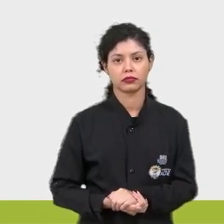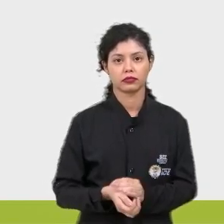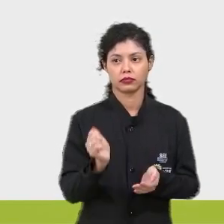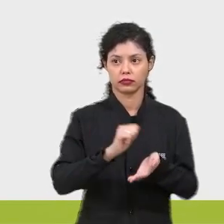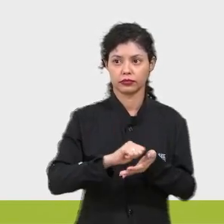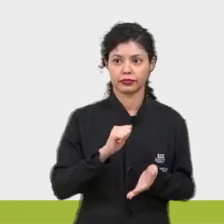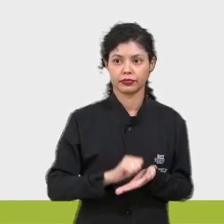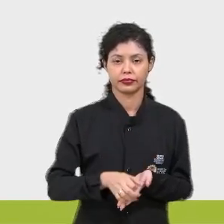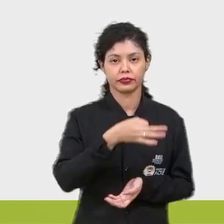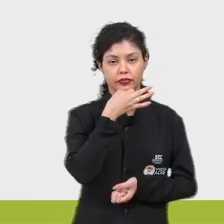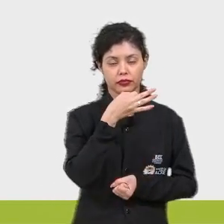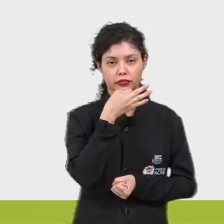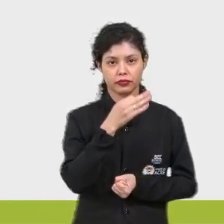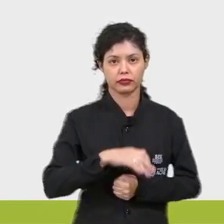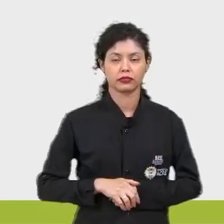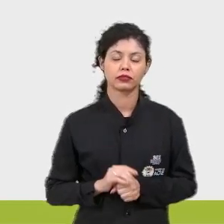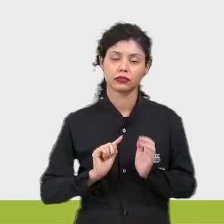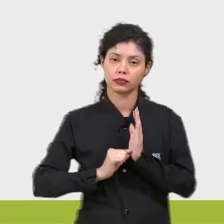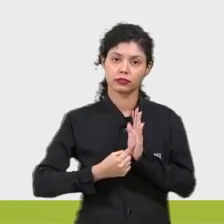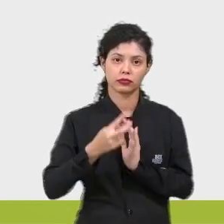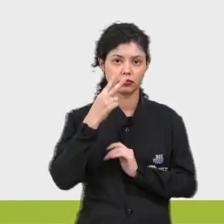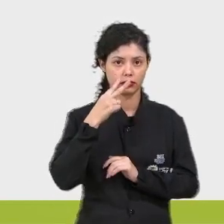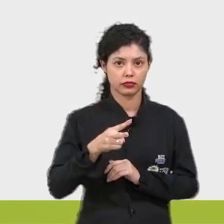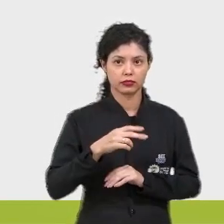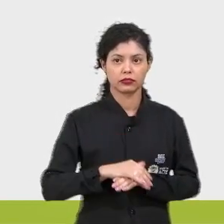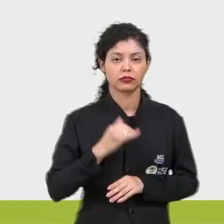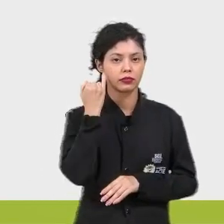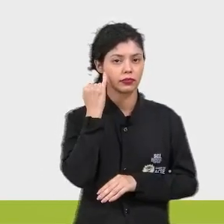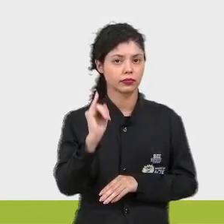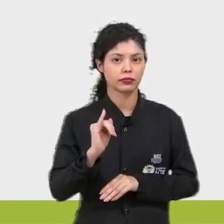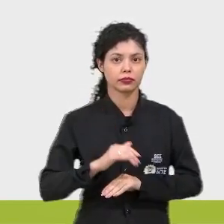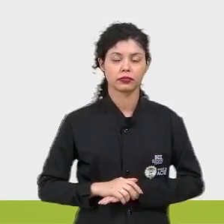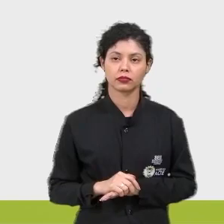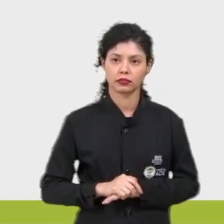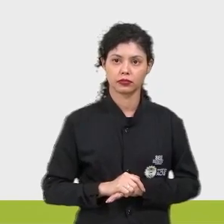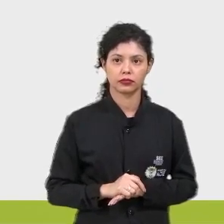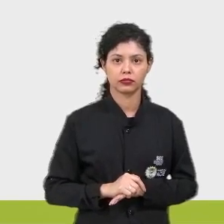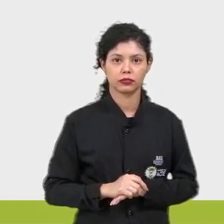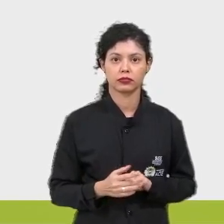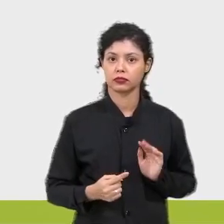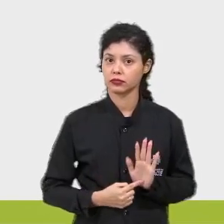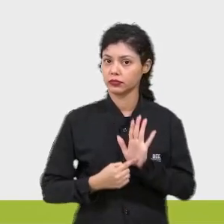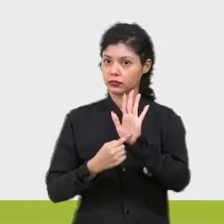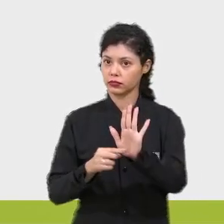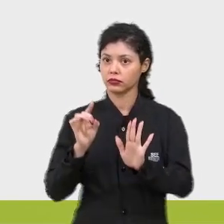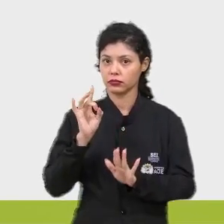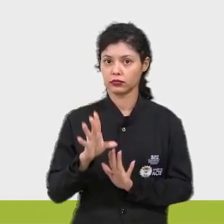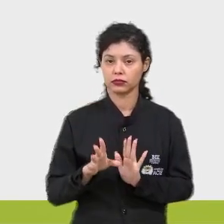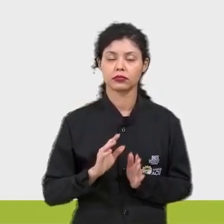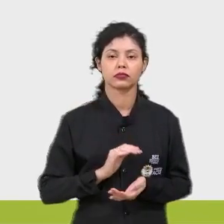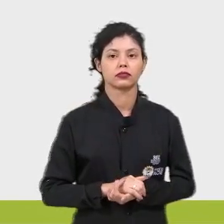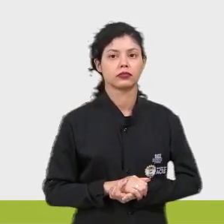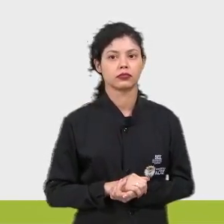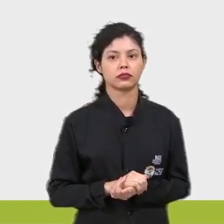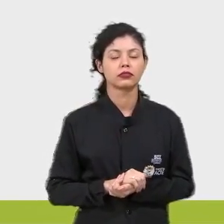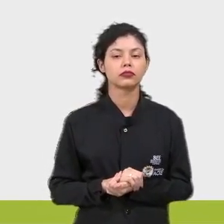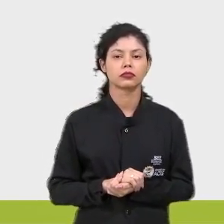Dissertativo, opinião, ponto de vista, uma ideia. Expositivo, apenas uma